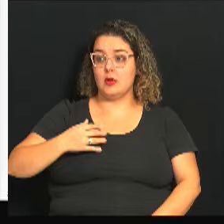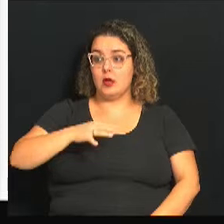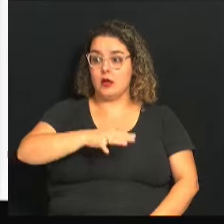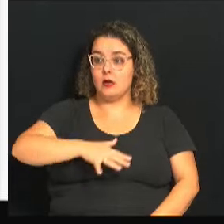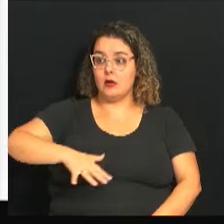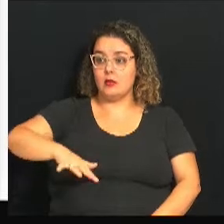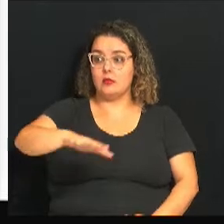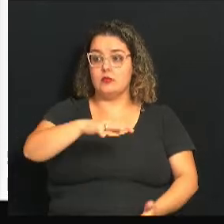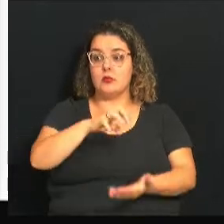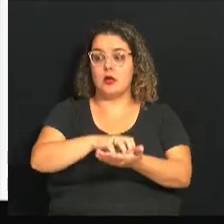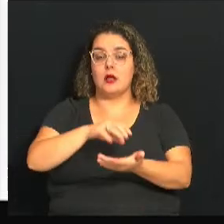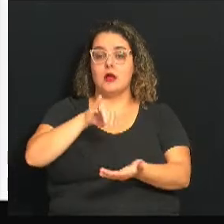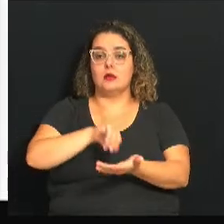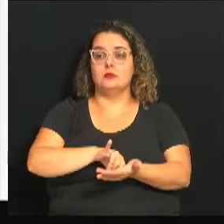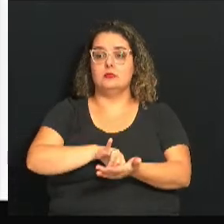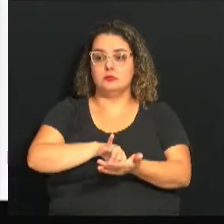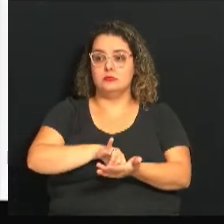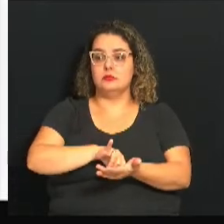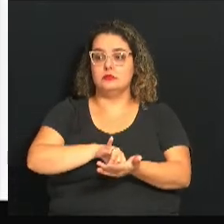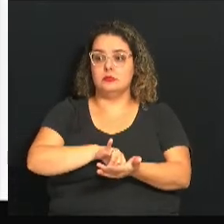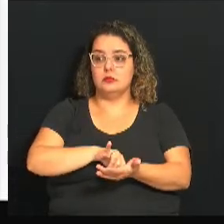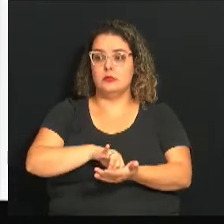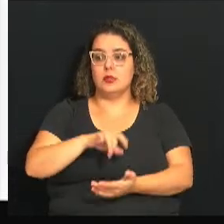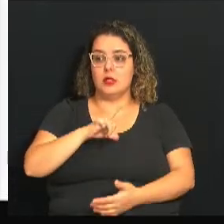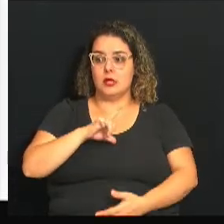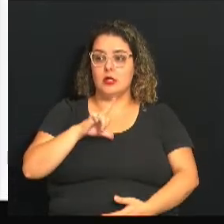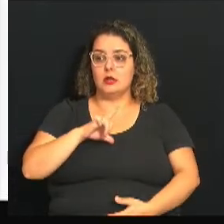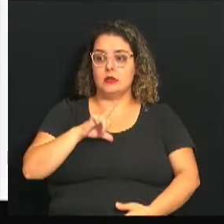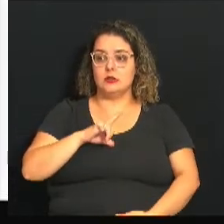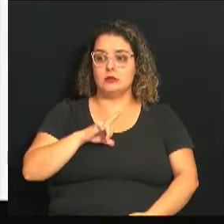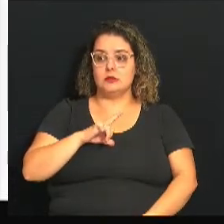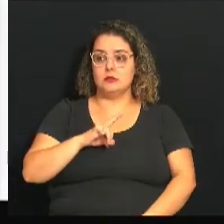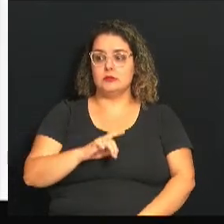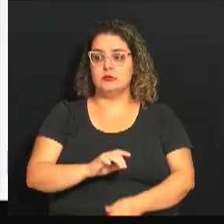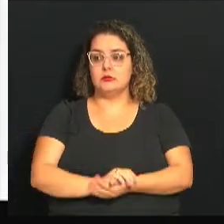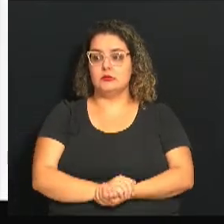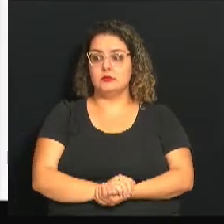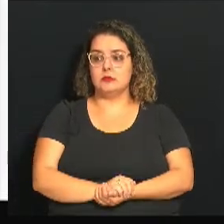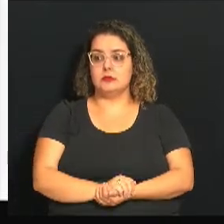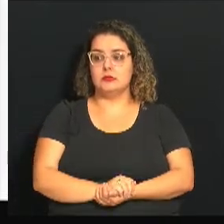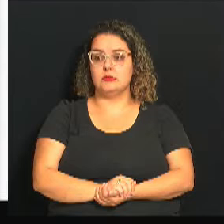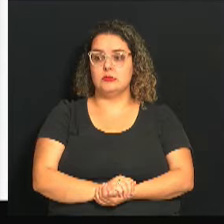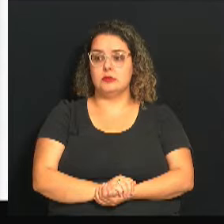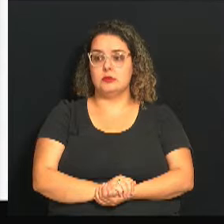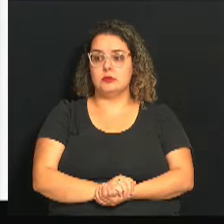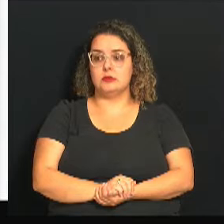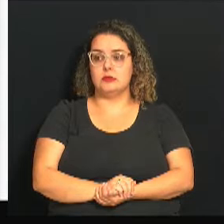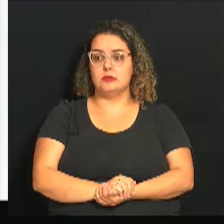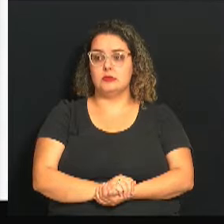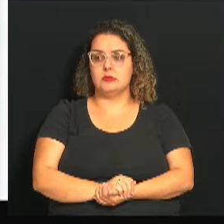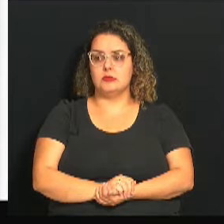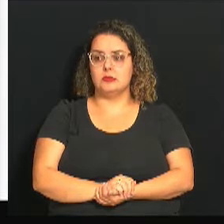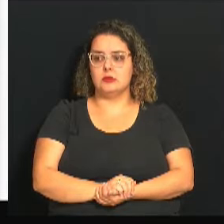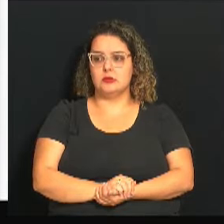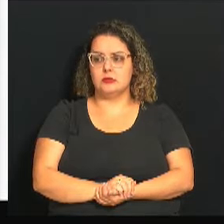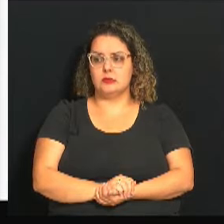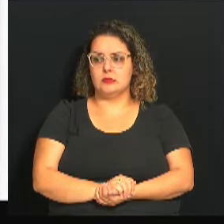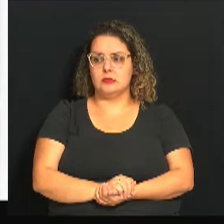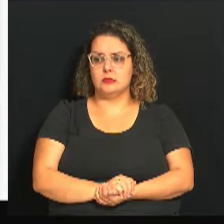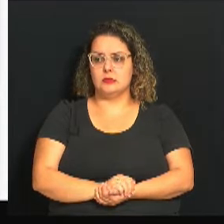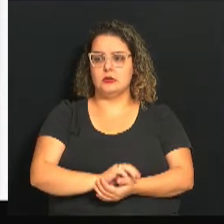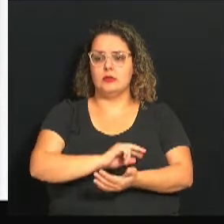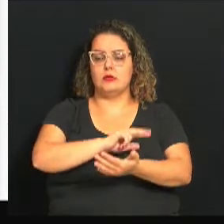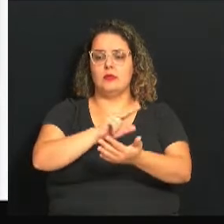de Campinas ela tem uma reestruturação também regional e interna entre todos os sistemas de